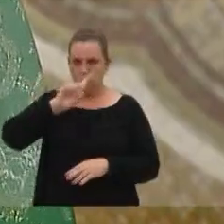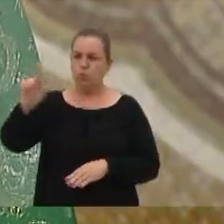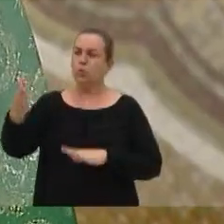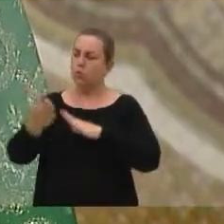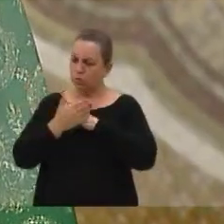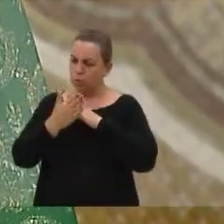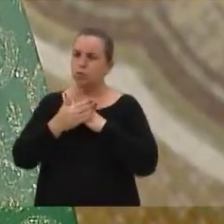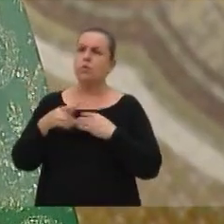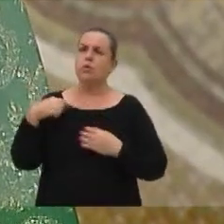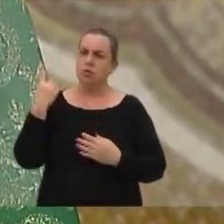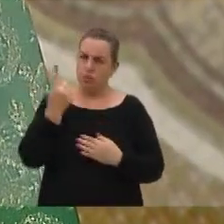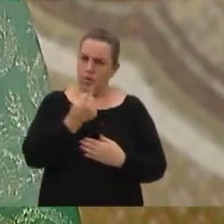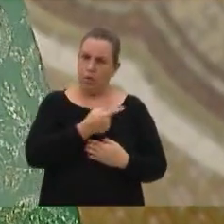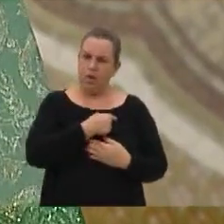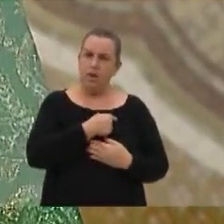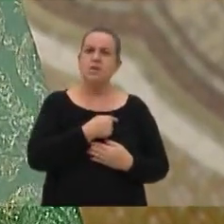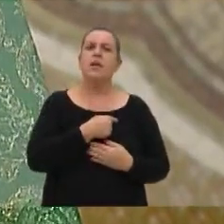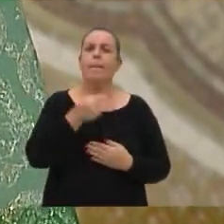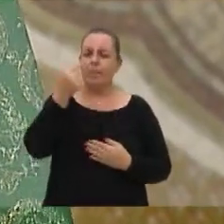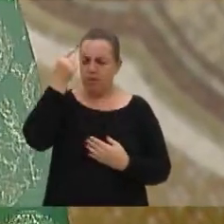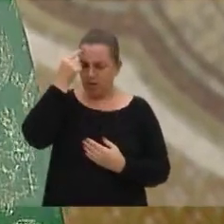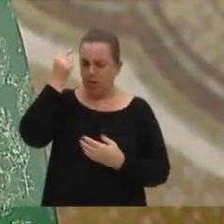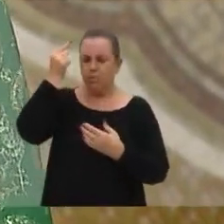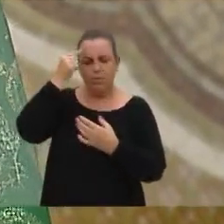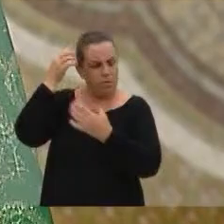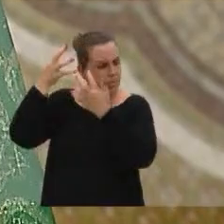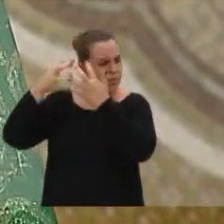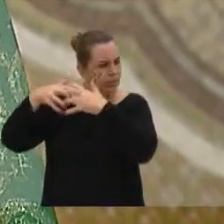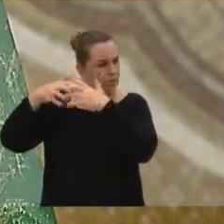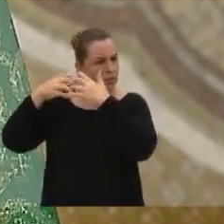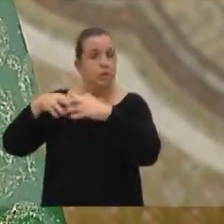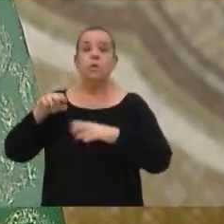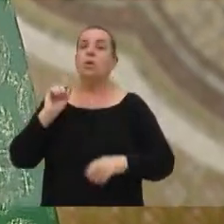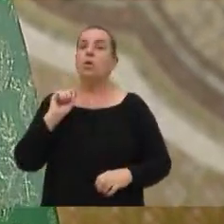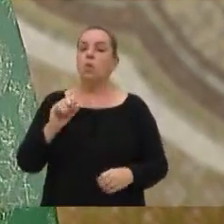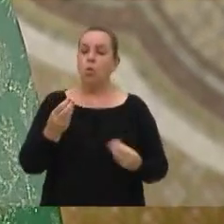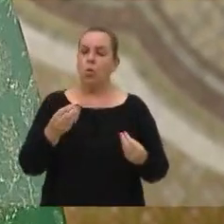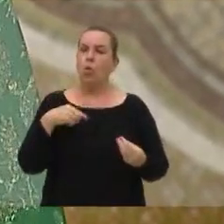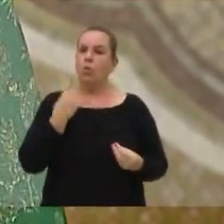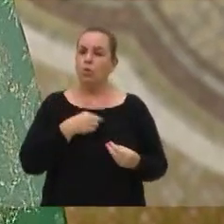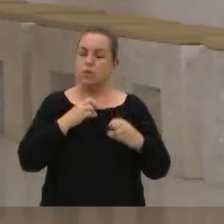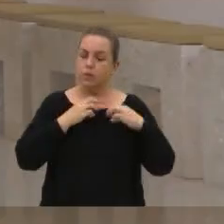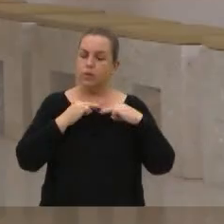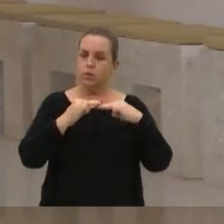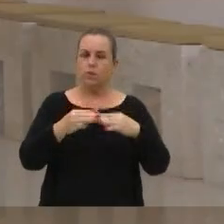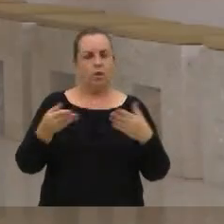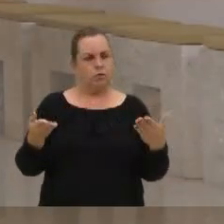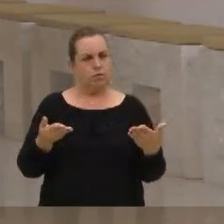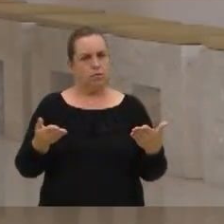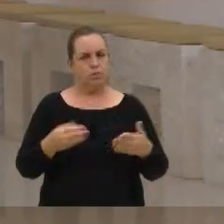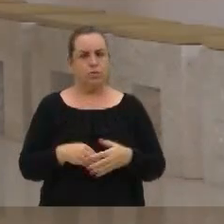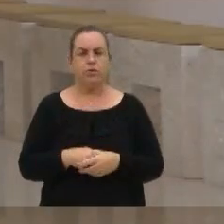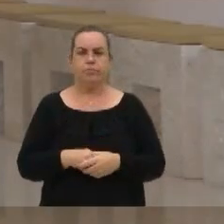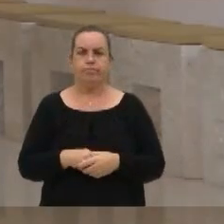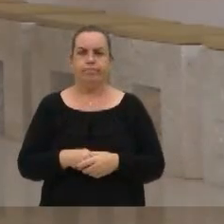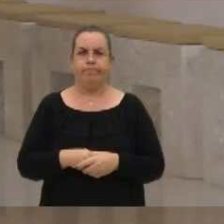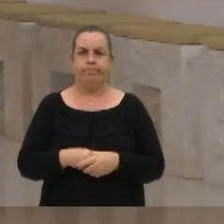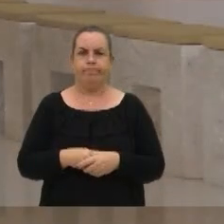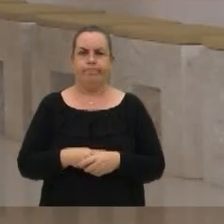ajude a refletirmos como seremos missionários hoje.